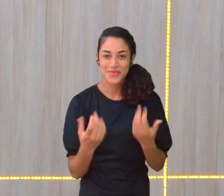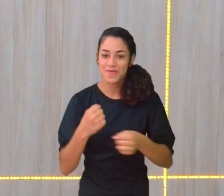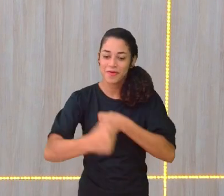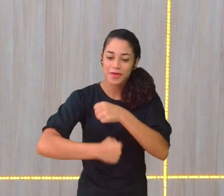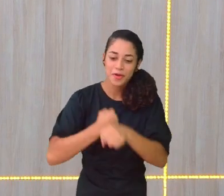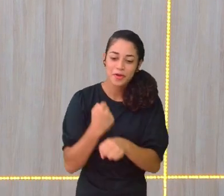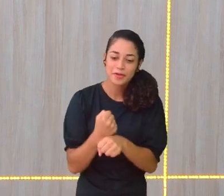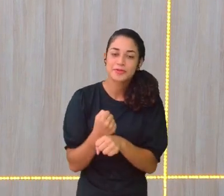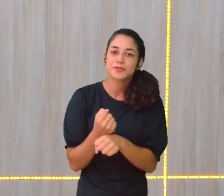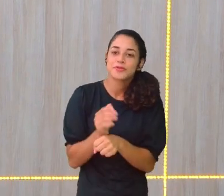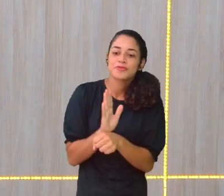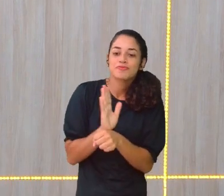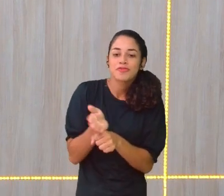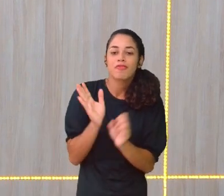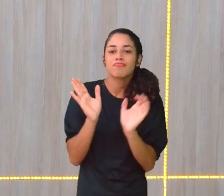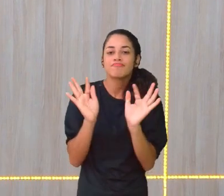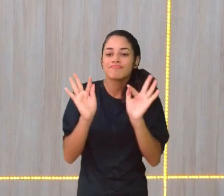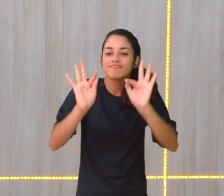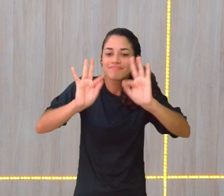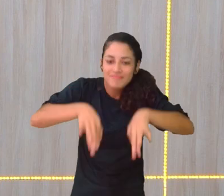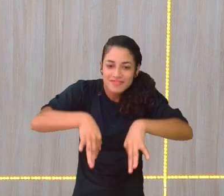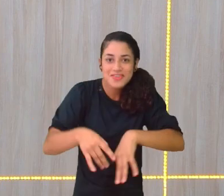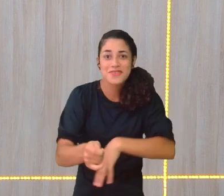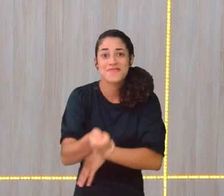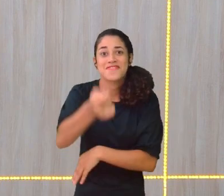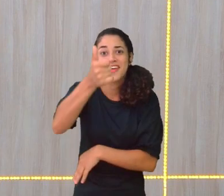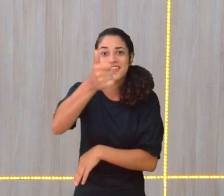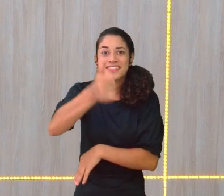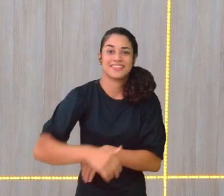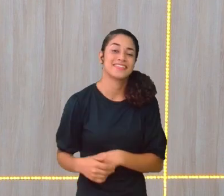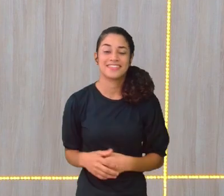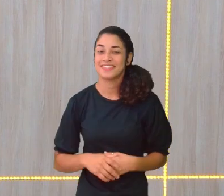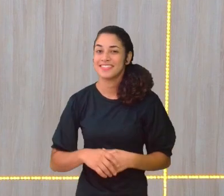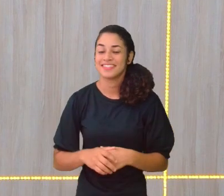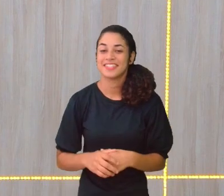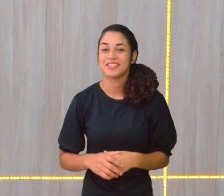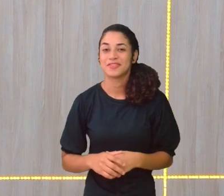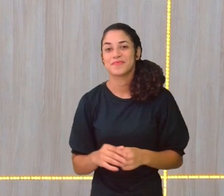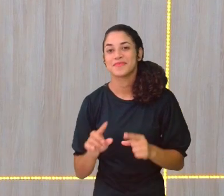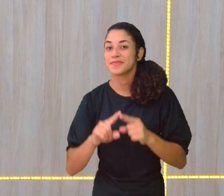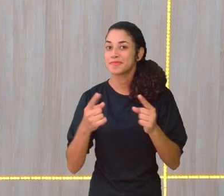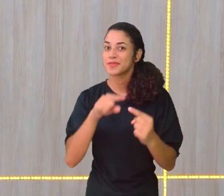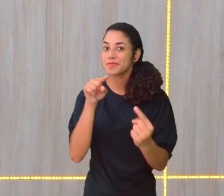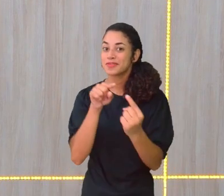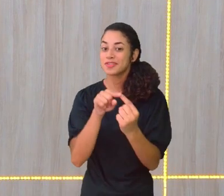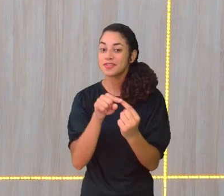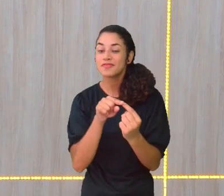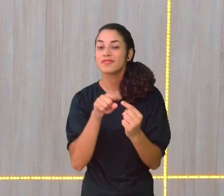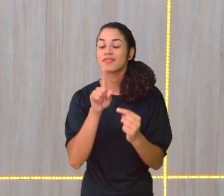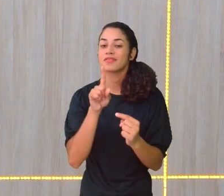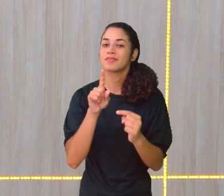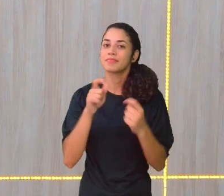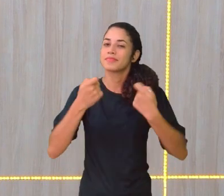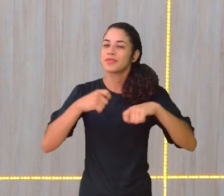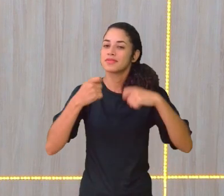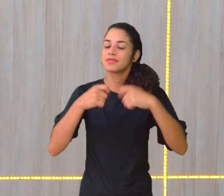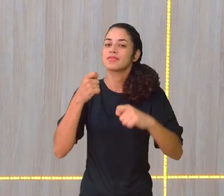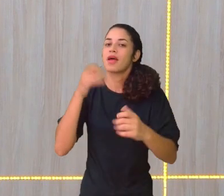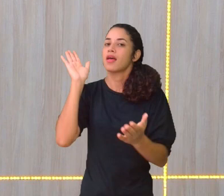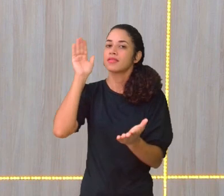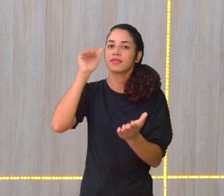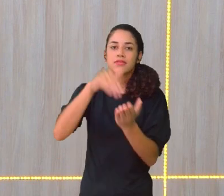está terminando, o ano letivo, Mas aí o objetivo deve continuar até